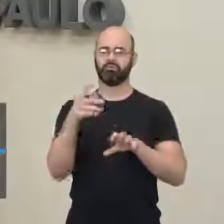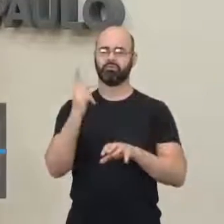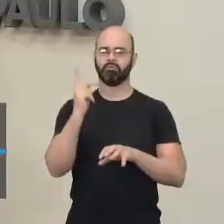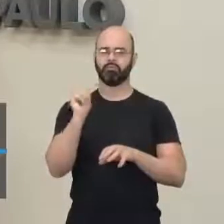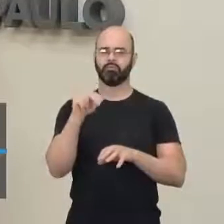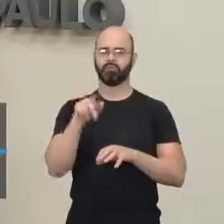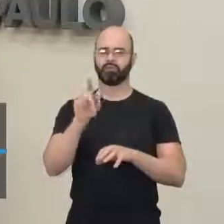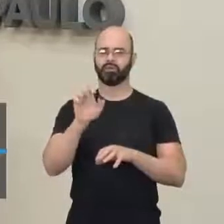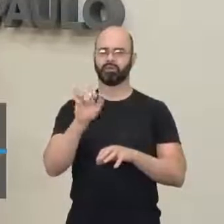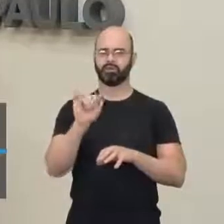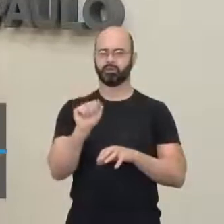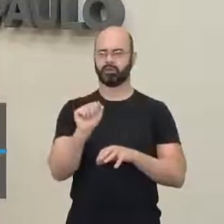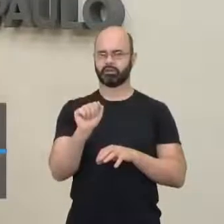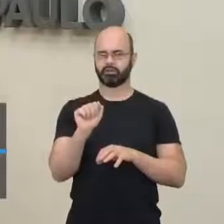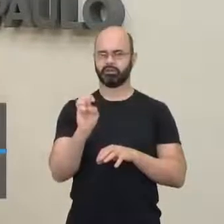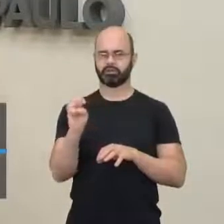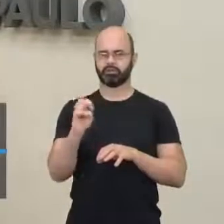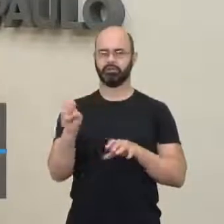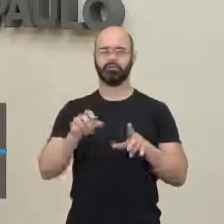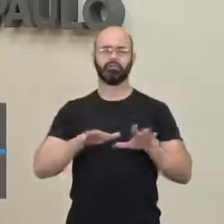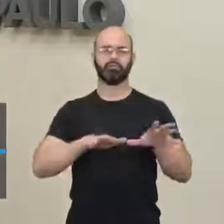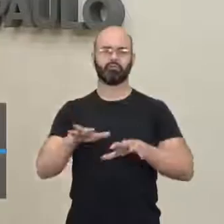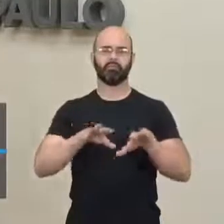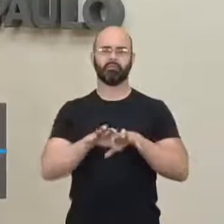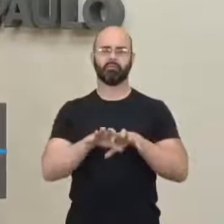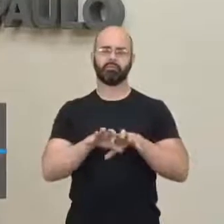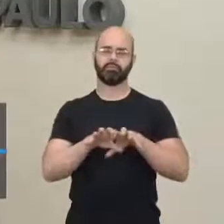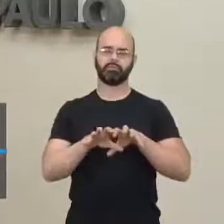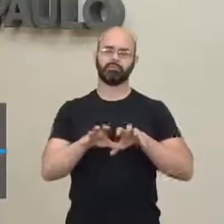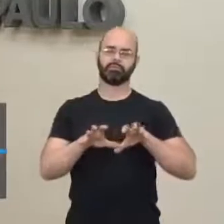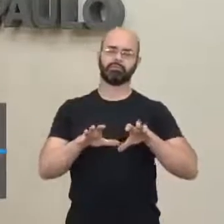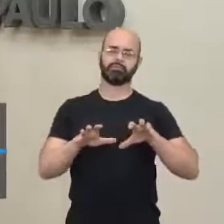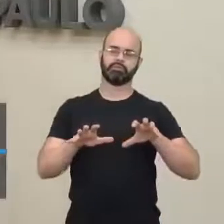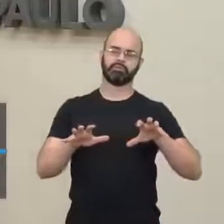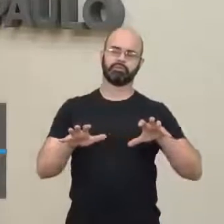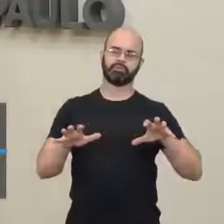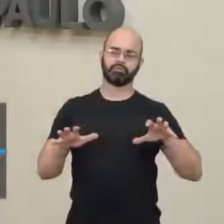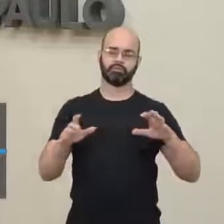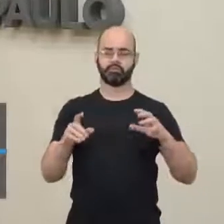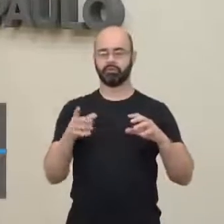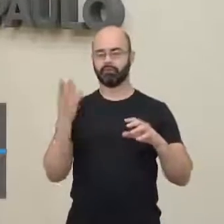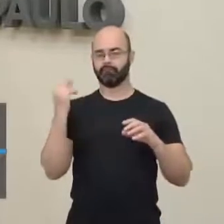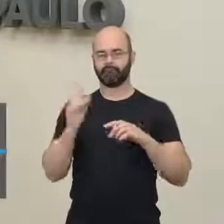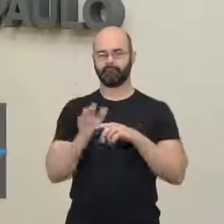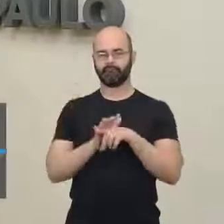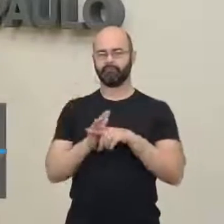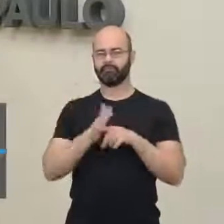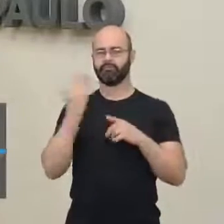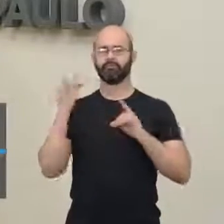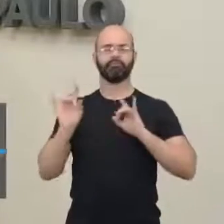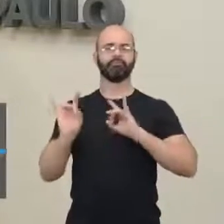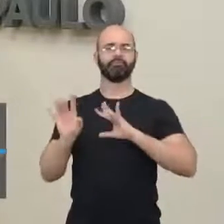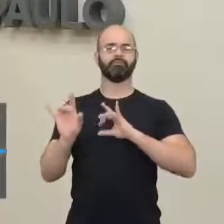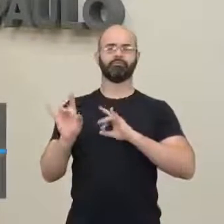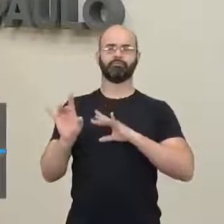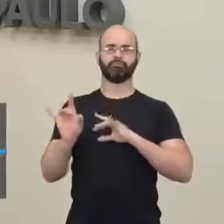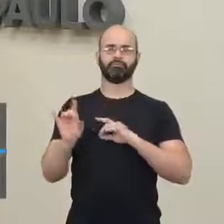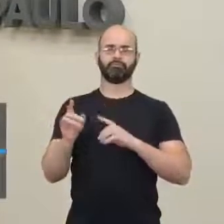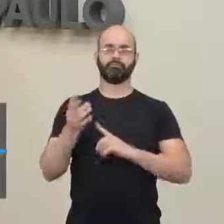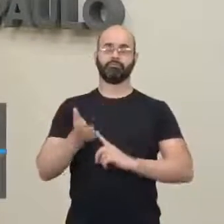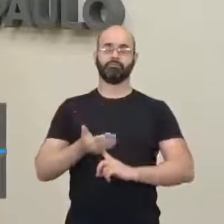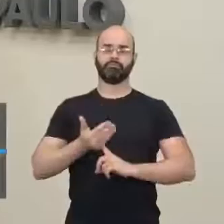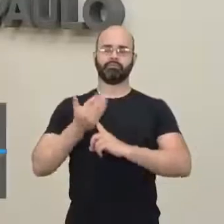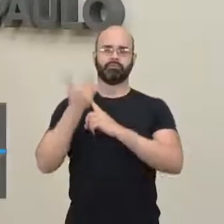Pangeia. E com o movimento das placas tectônicas, até aí ele não sabia, porque ele não tinha essa tecnologia que depois nós tivemos, principalmente